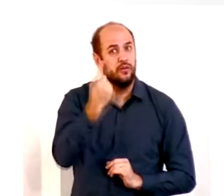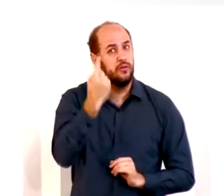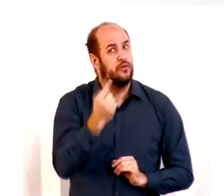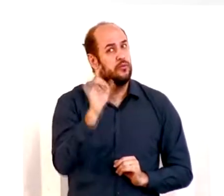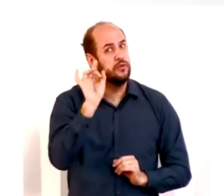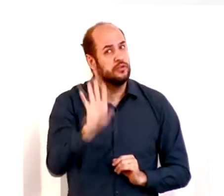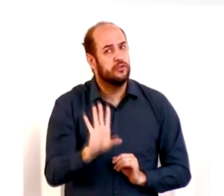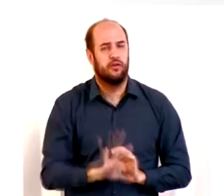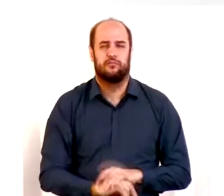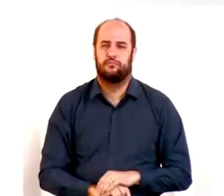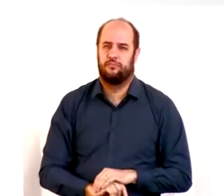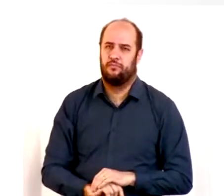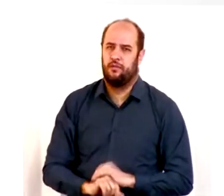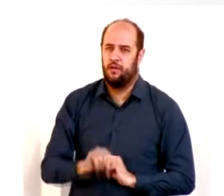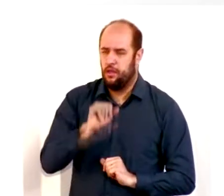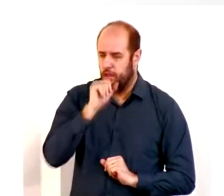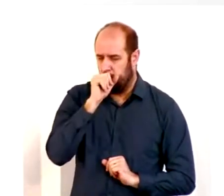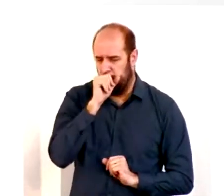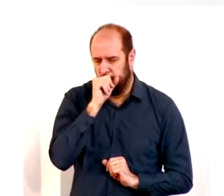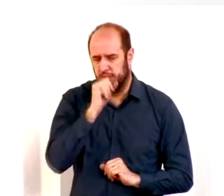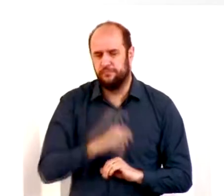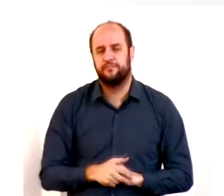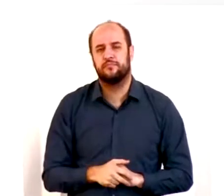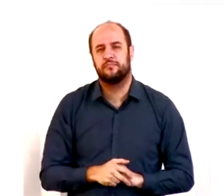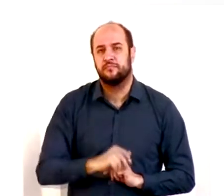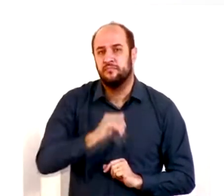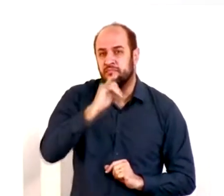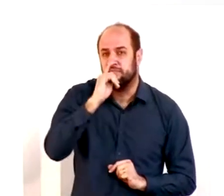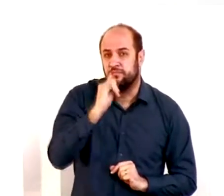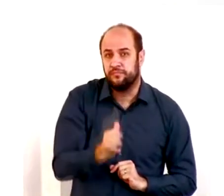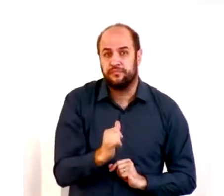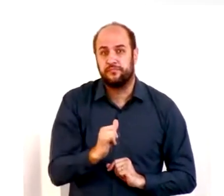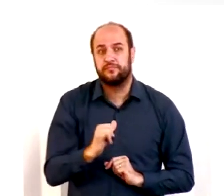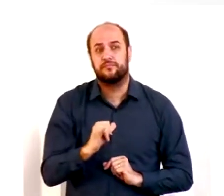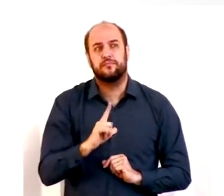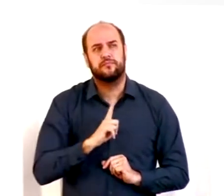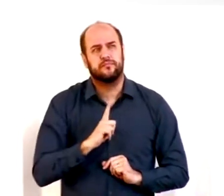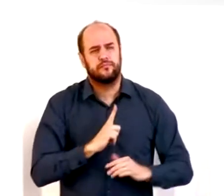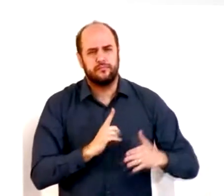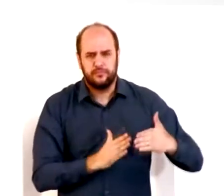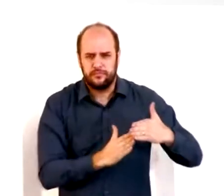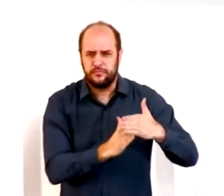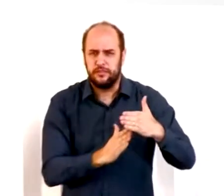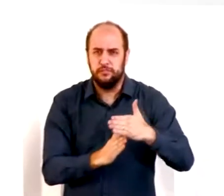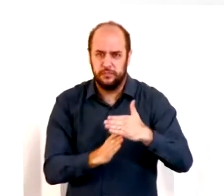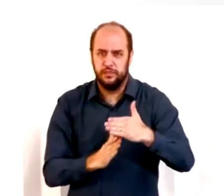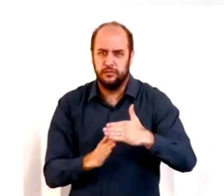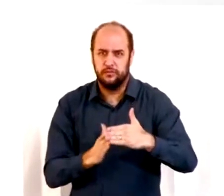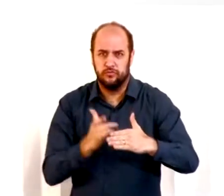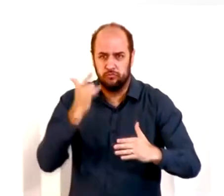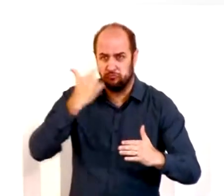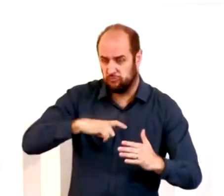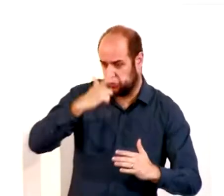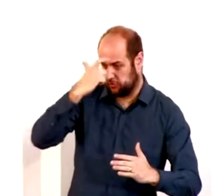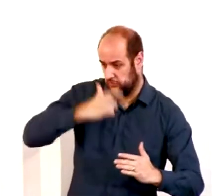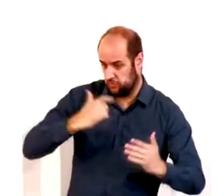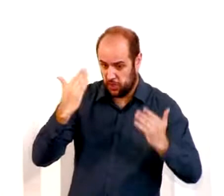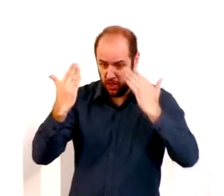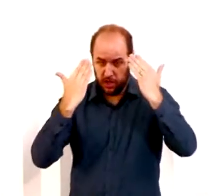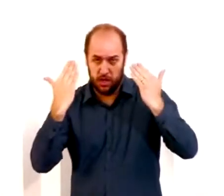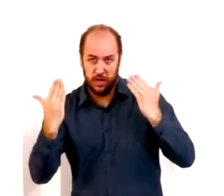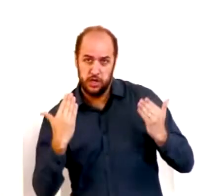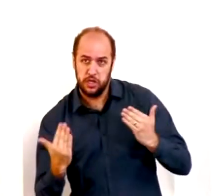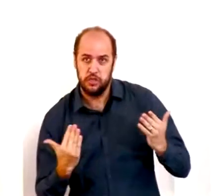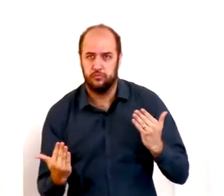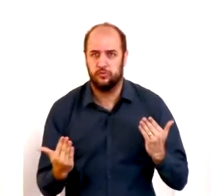1, 2, 3 ou 4. Quer dizer que ele tenha limites, a ideia de tempero, de padrão, que ele seja sóbrio,